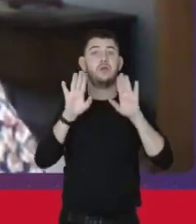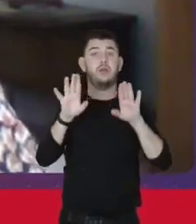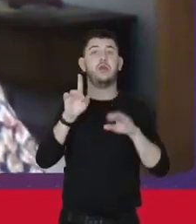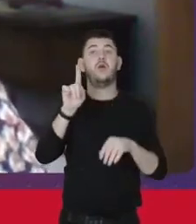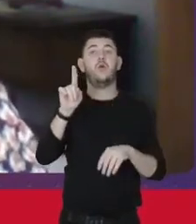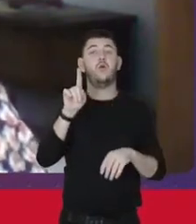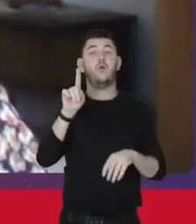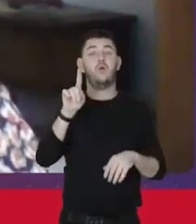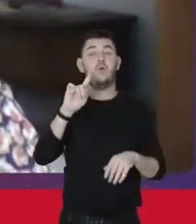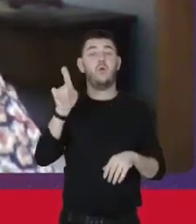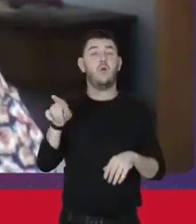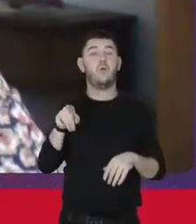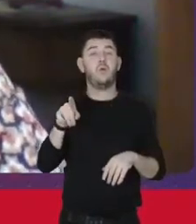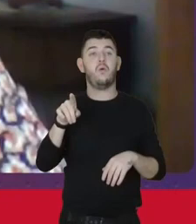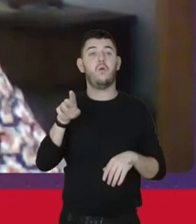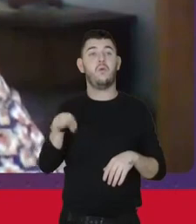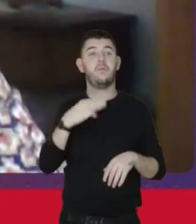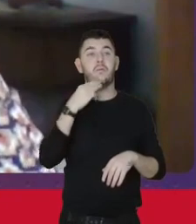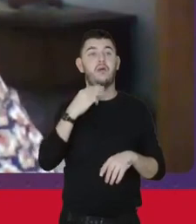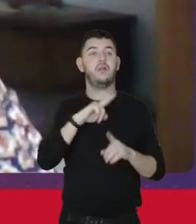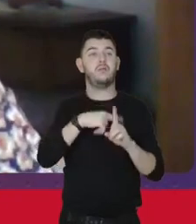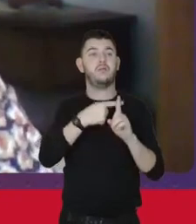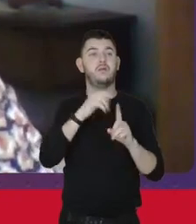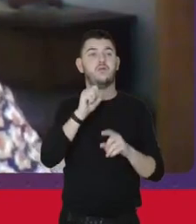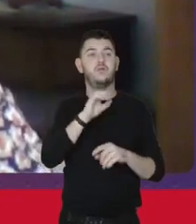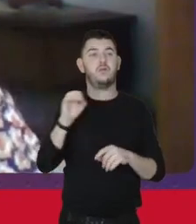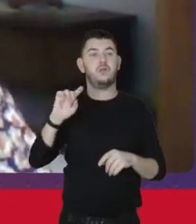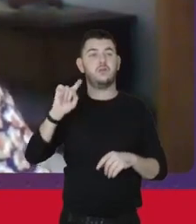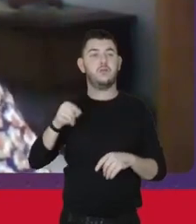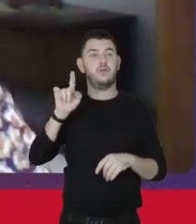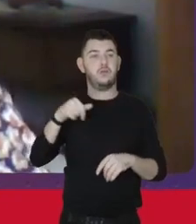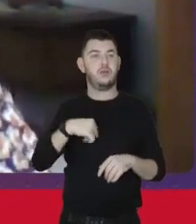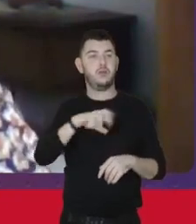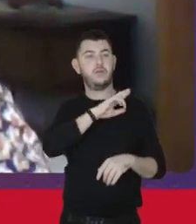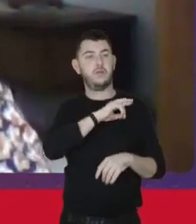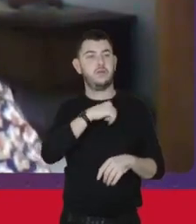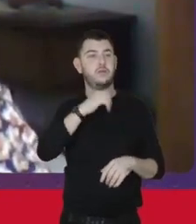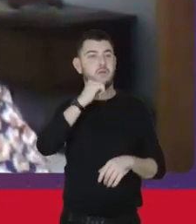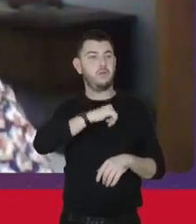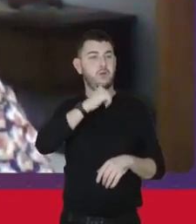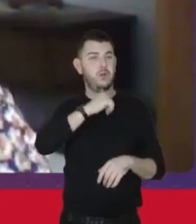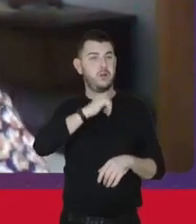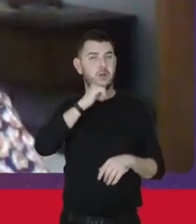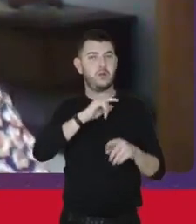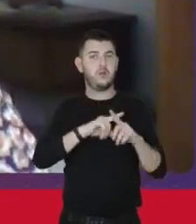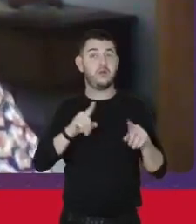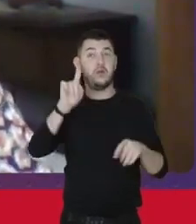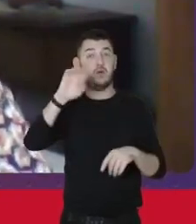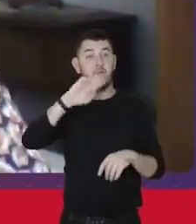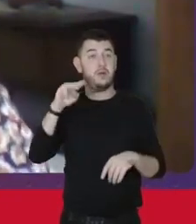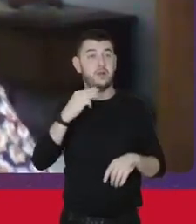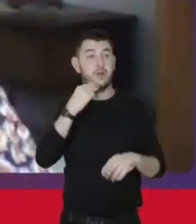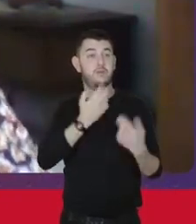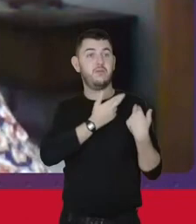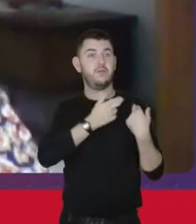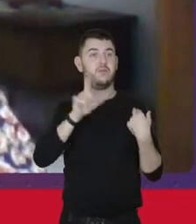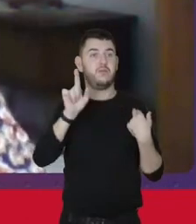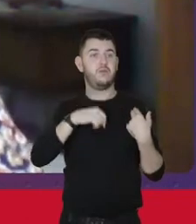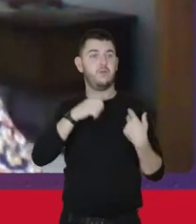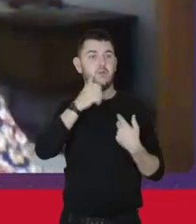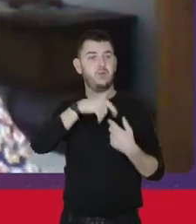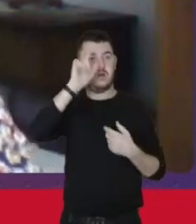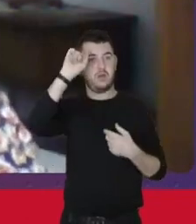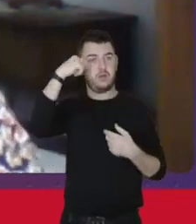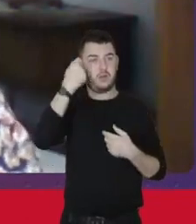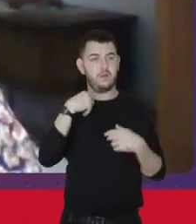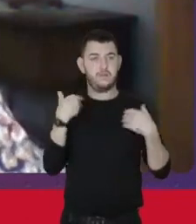chefiados por mulheres, e mais de 1 milhão deles são chefiados por mulheres negras. Então, o